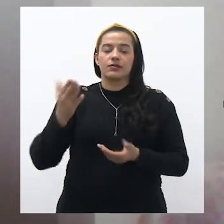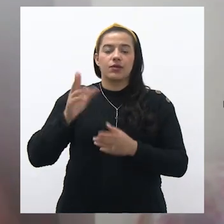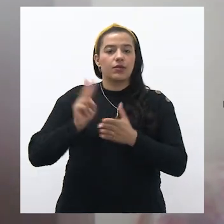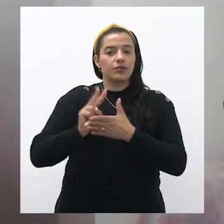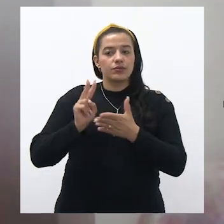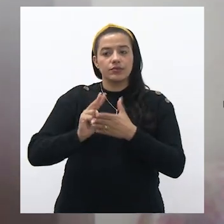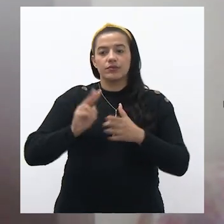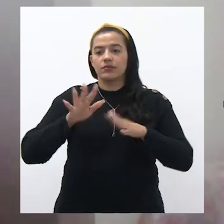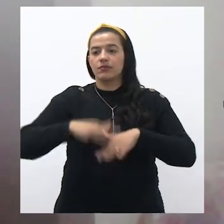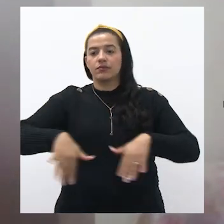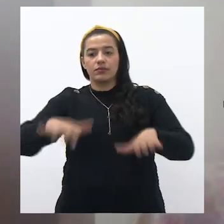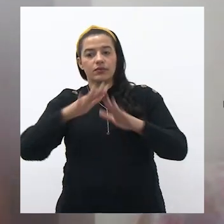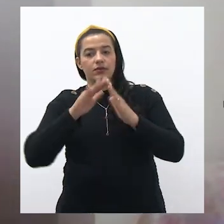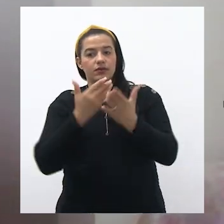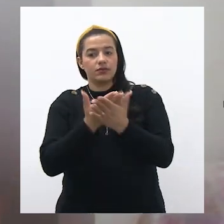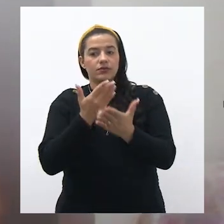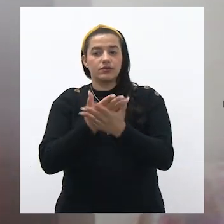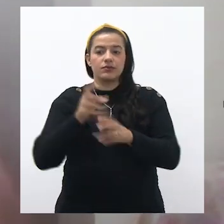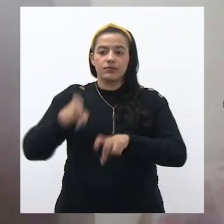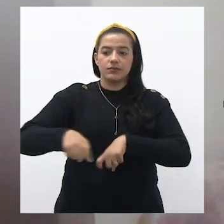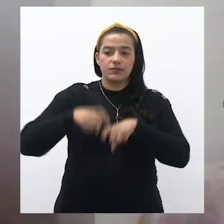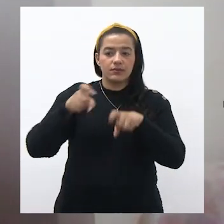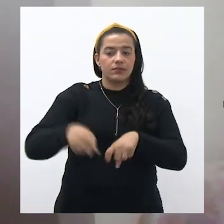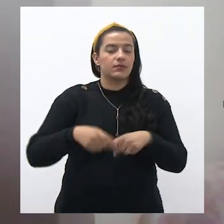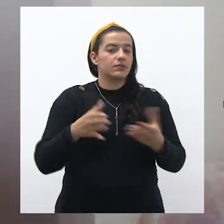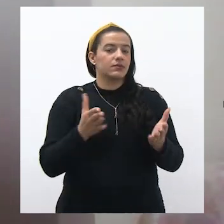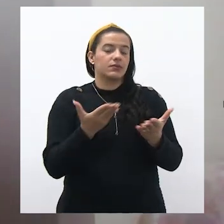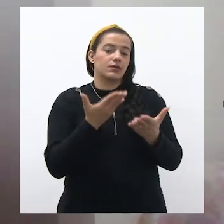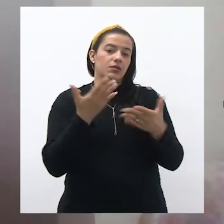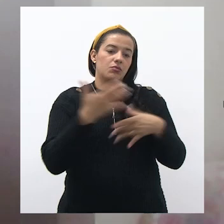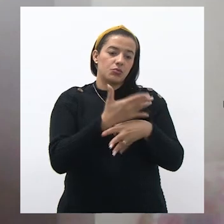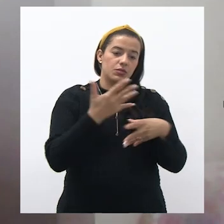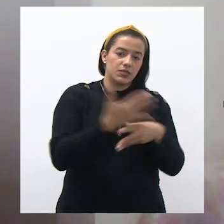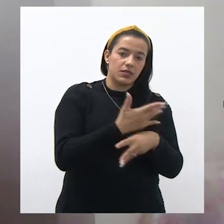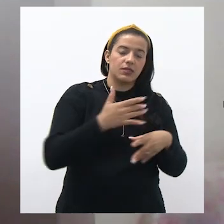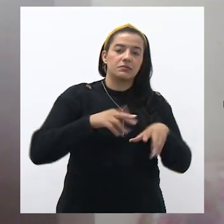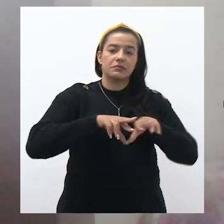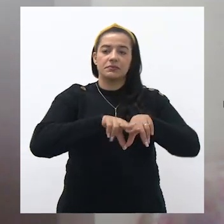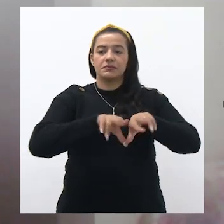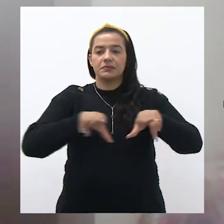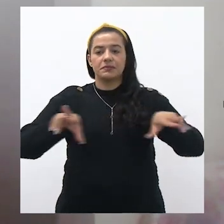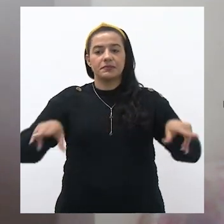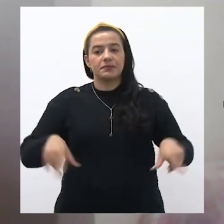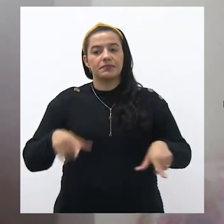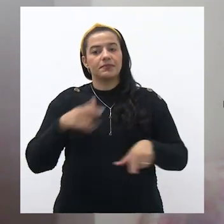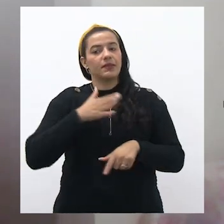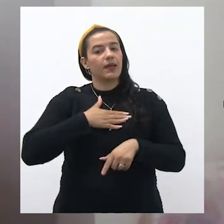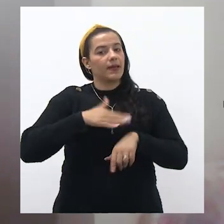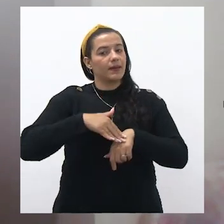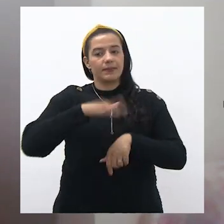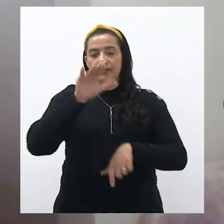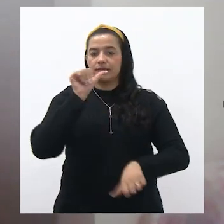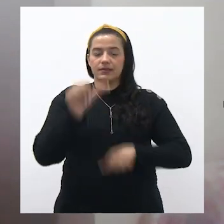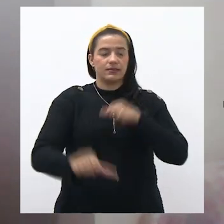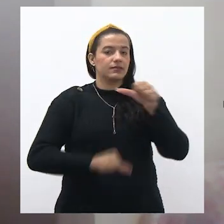escolas rurais, nas escolas urbanas. Então, disso, para mim, foi a grande transformação que eu vivenciei. A